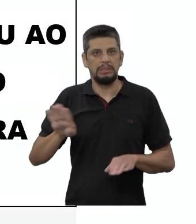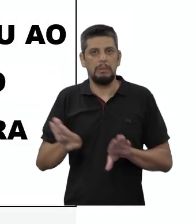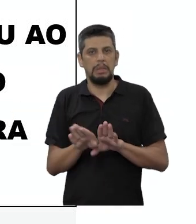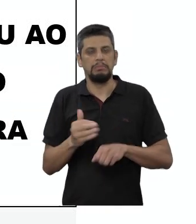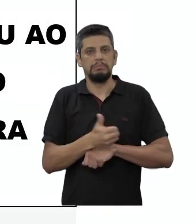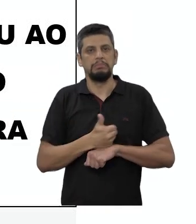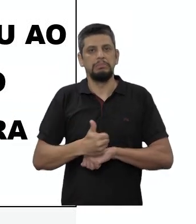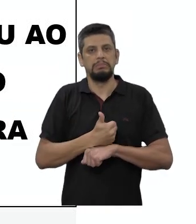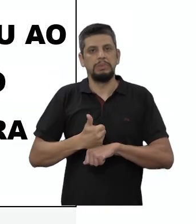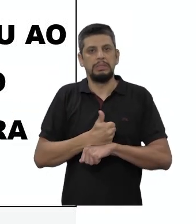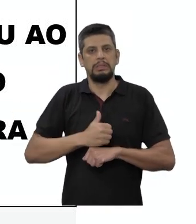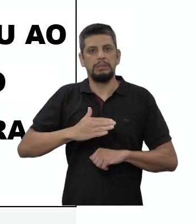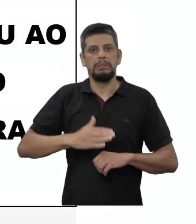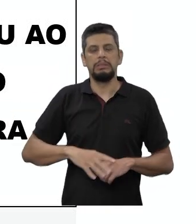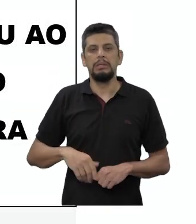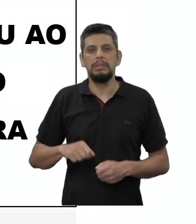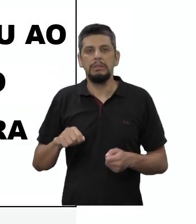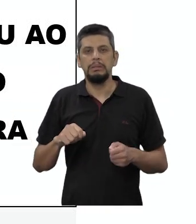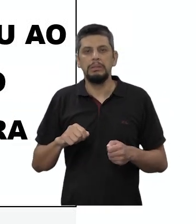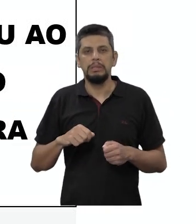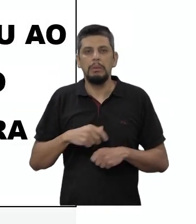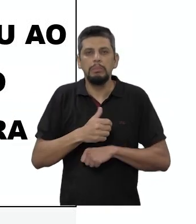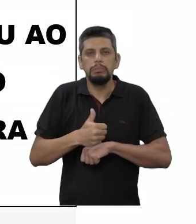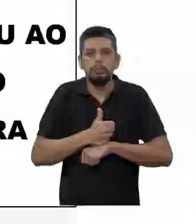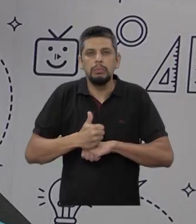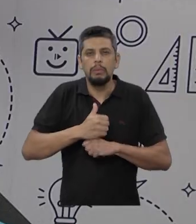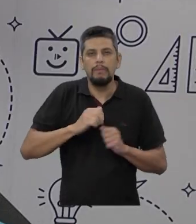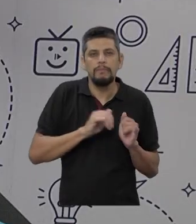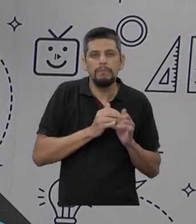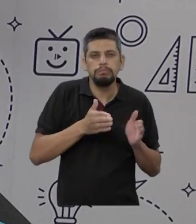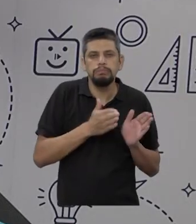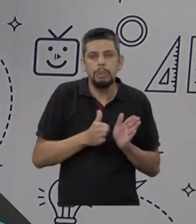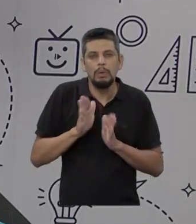dançarino, diretor e produtor inglês.